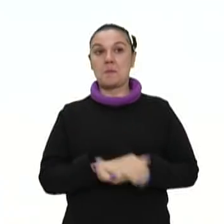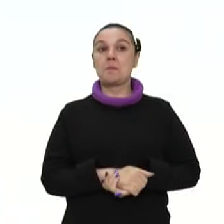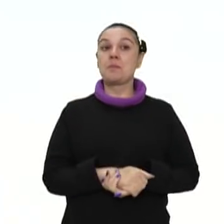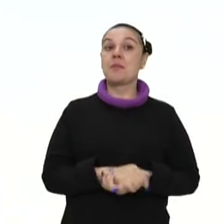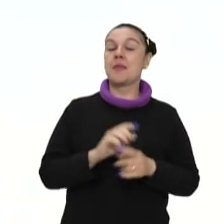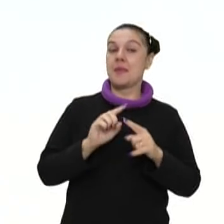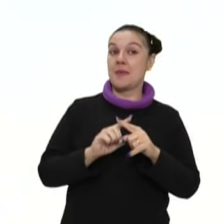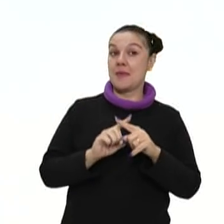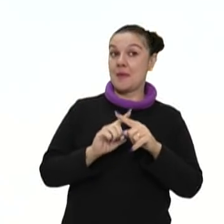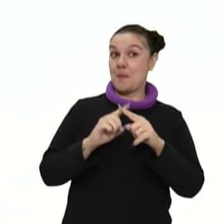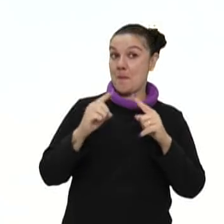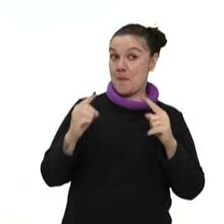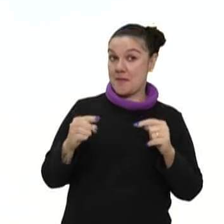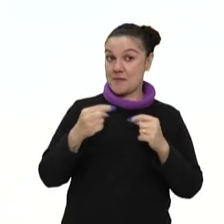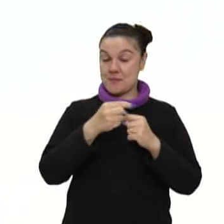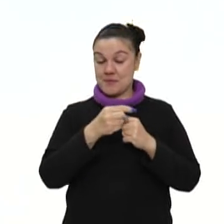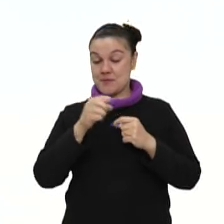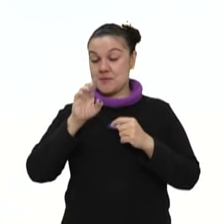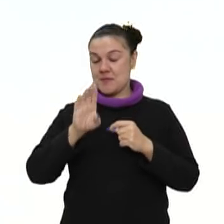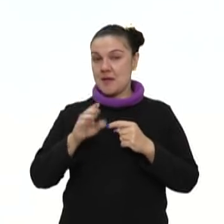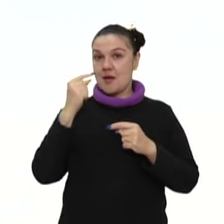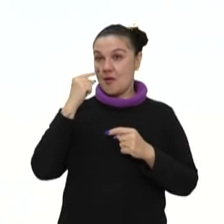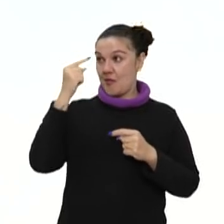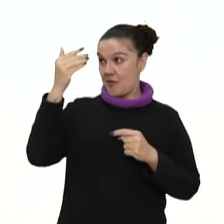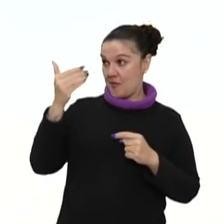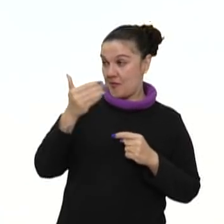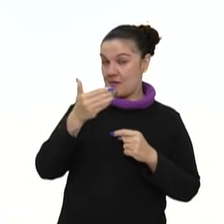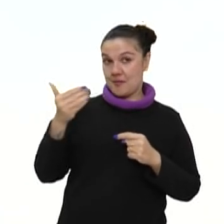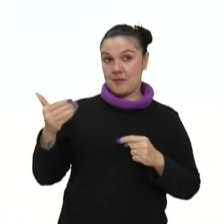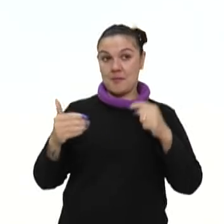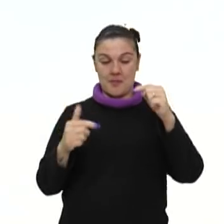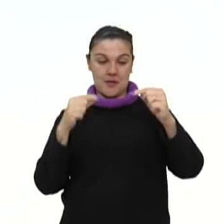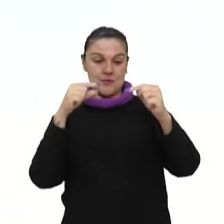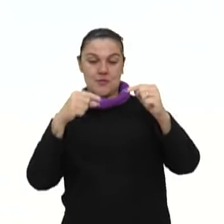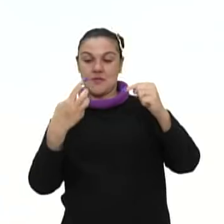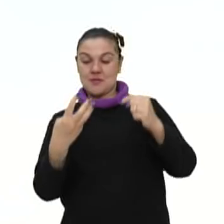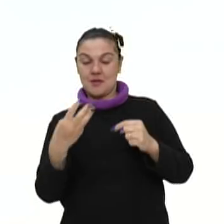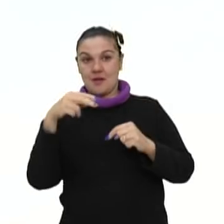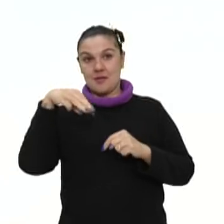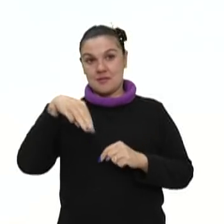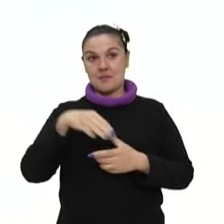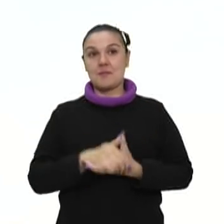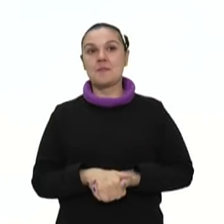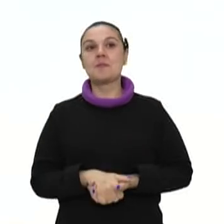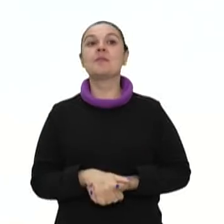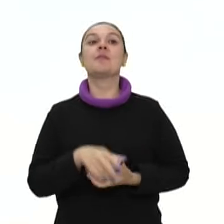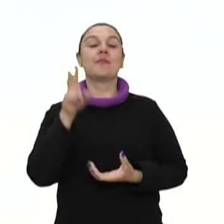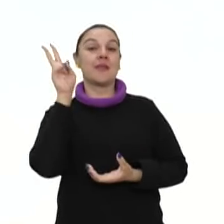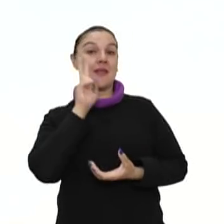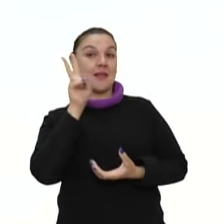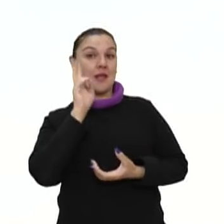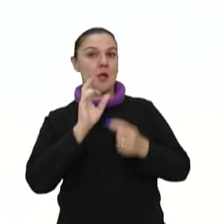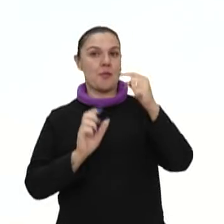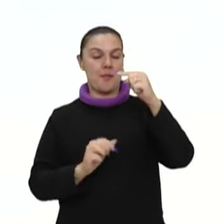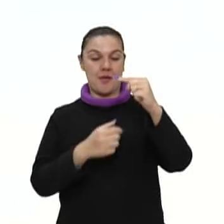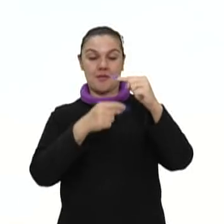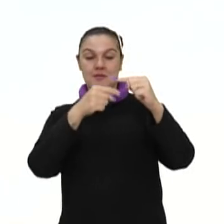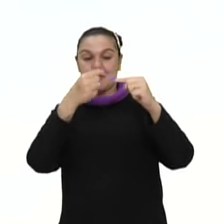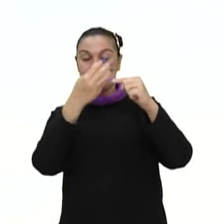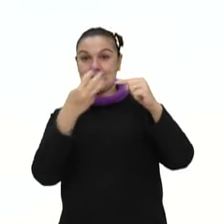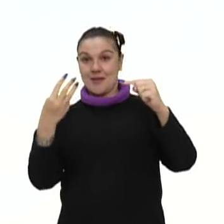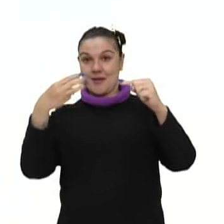que menos b é menos 3m, né? Vai ficar menos 3m. Lembre-se que o b vale menos